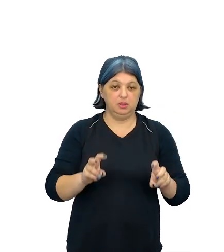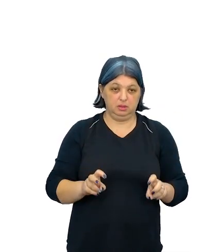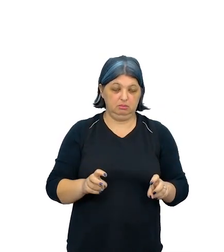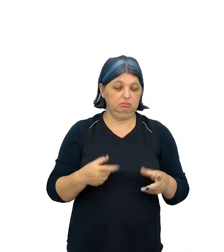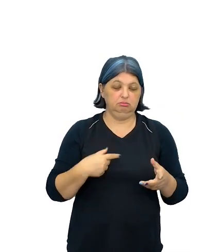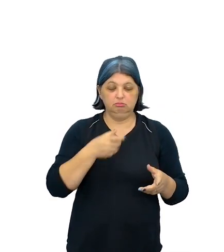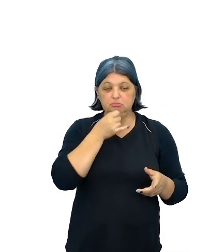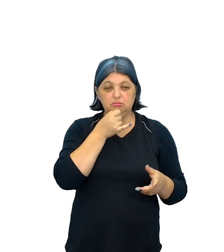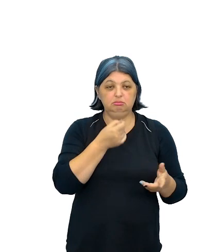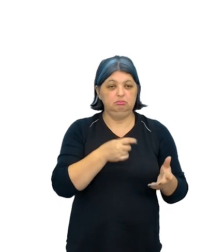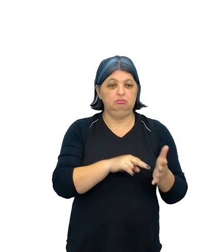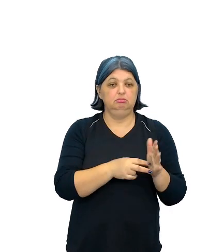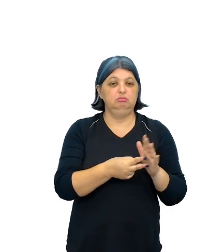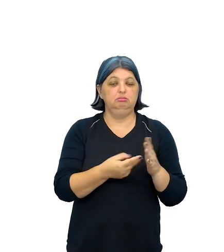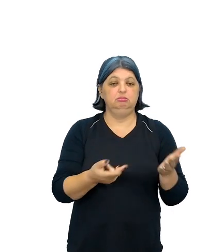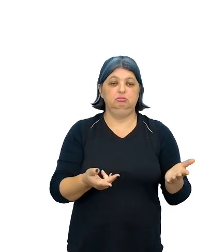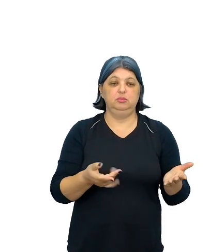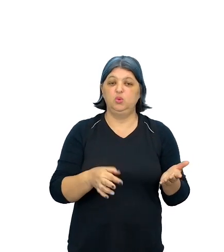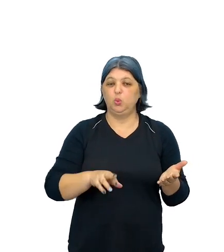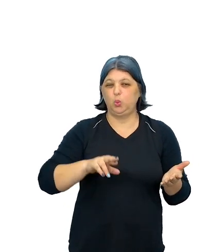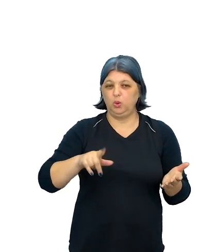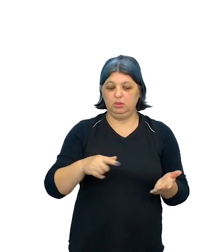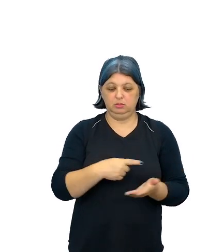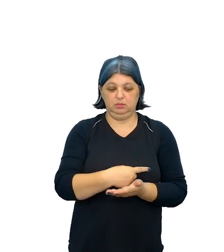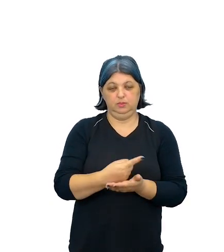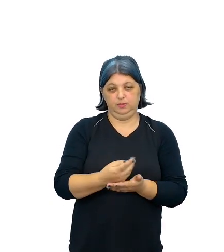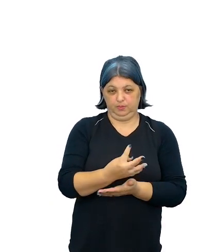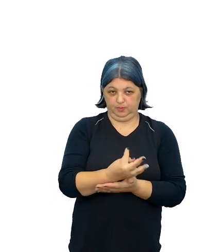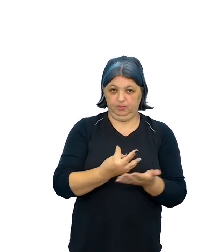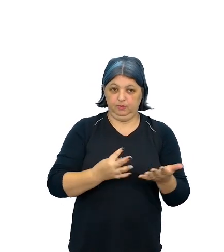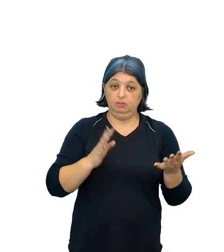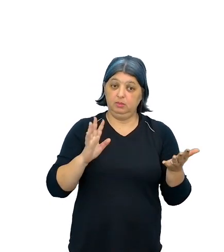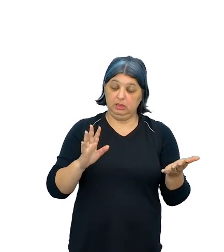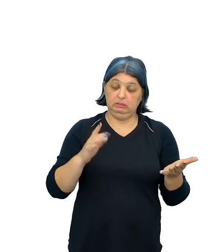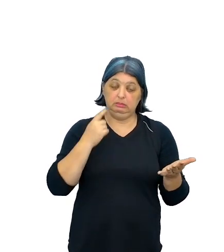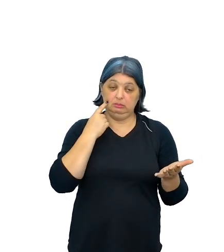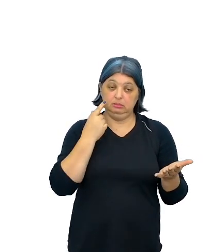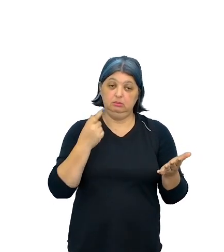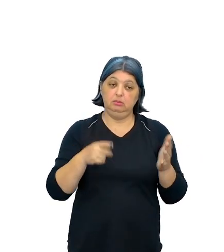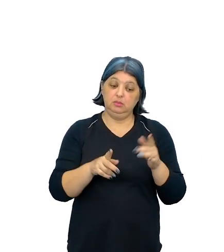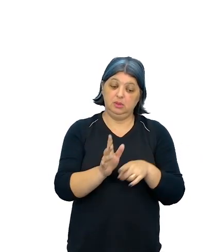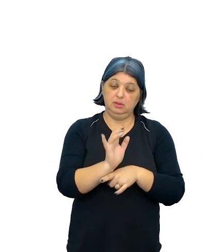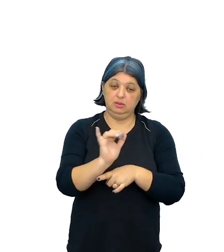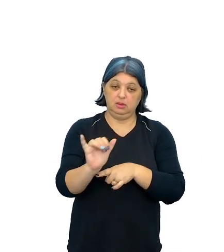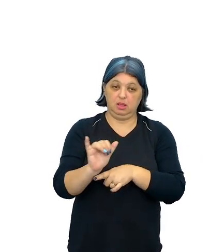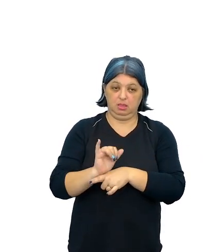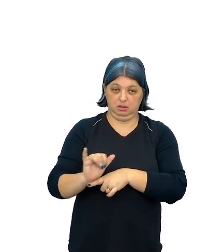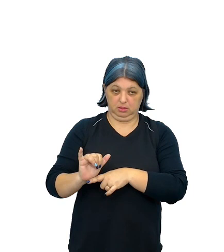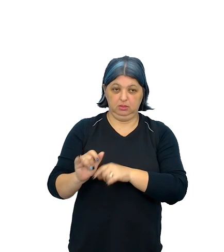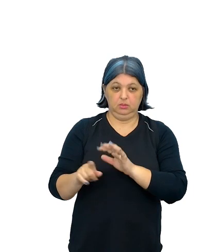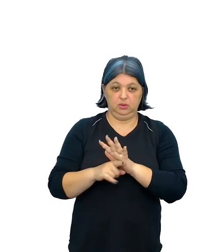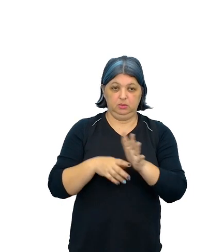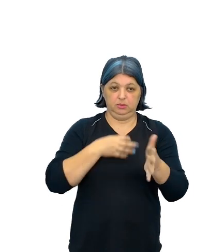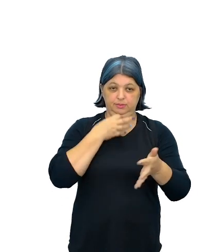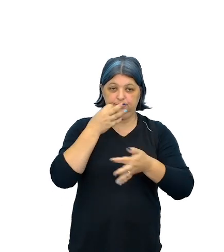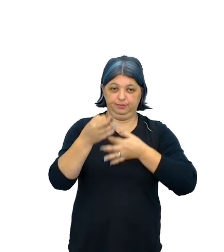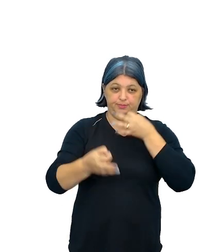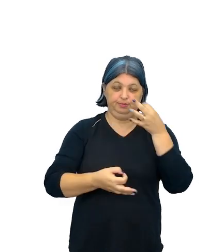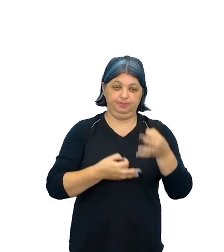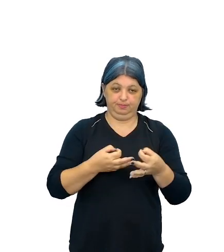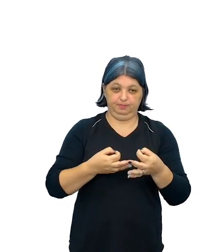O título especificamente, ele não é um gênero textual, mas ele é uma estratégia argumentativa